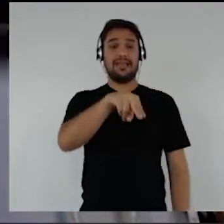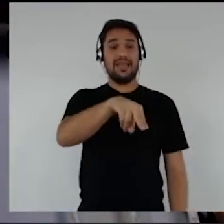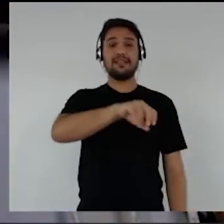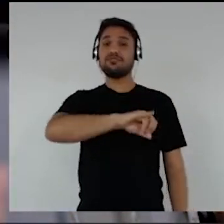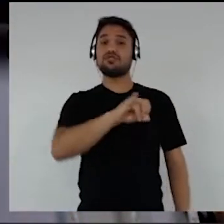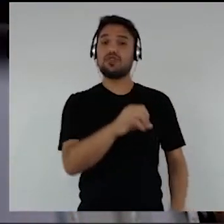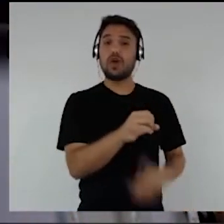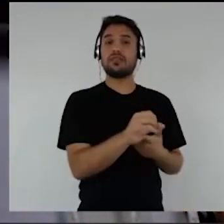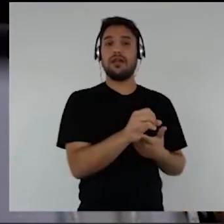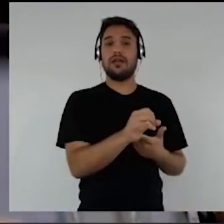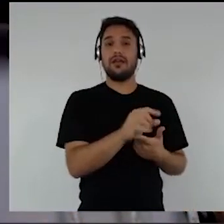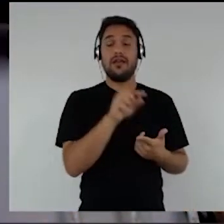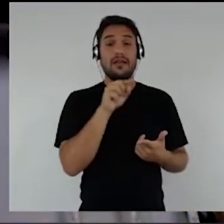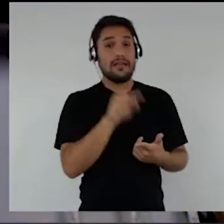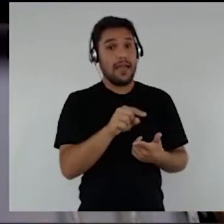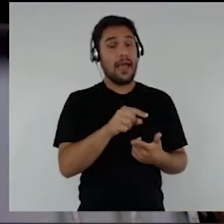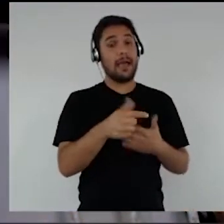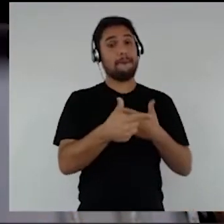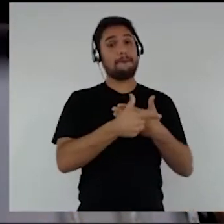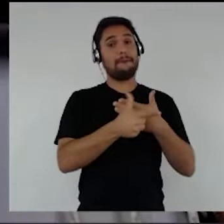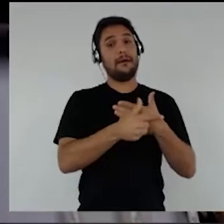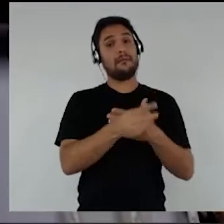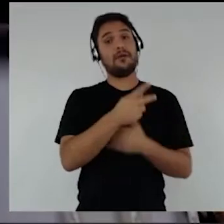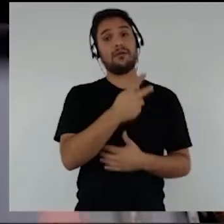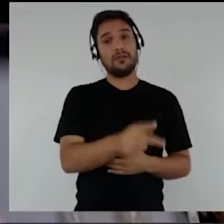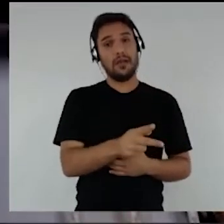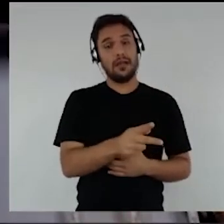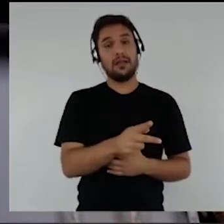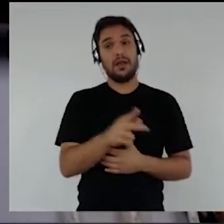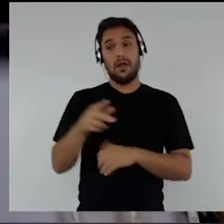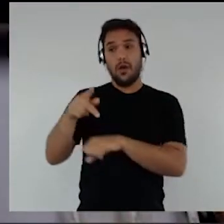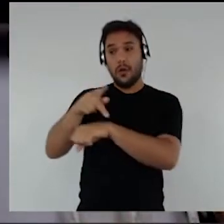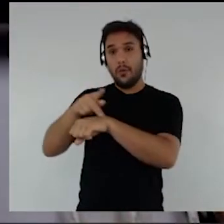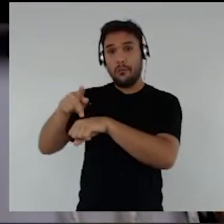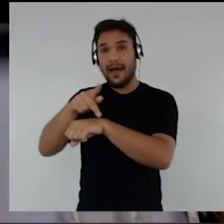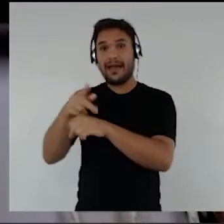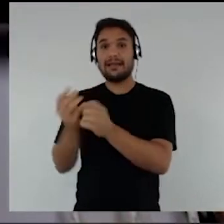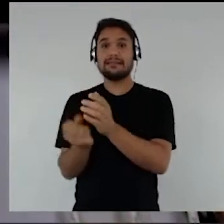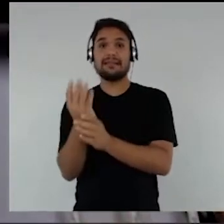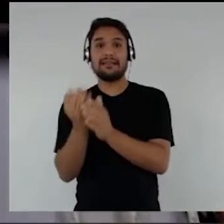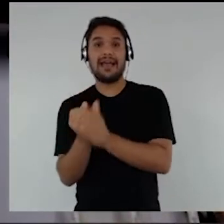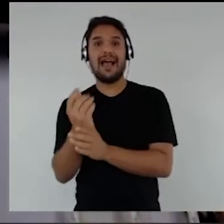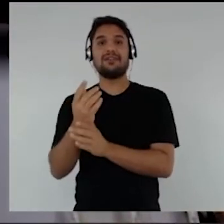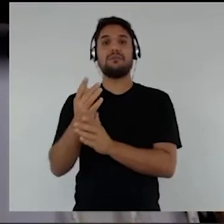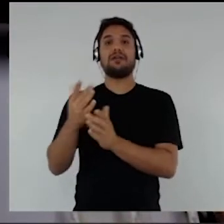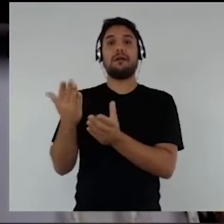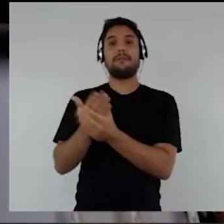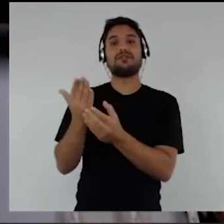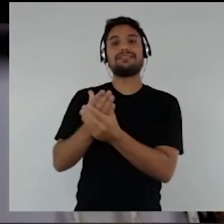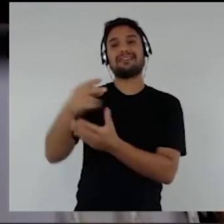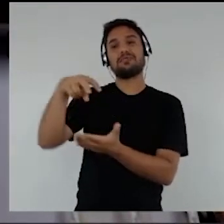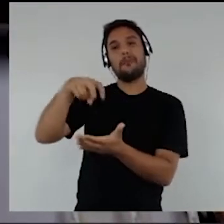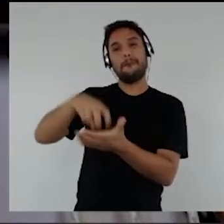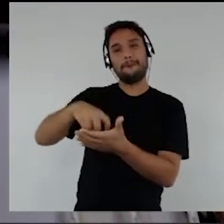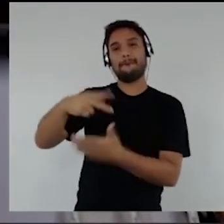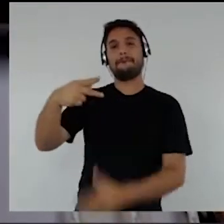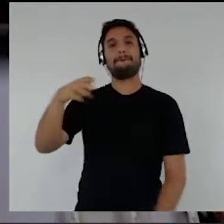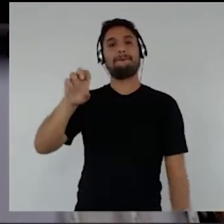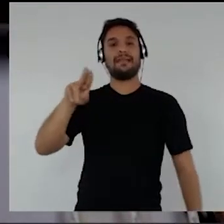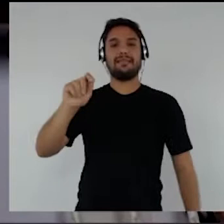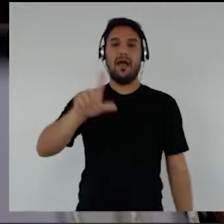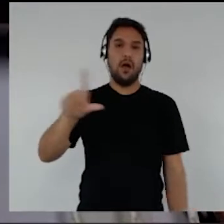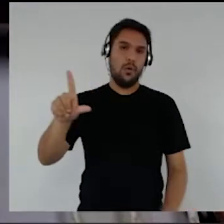sabemos que compete privativamente, não é, Renato, a União legislar sobre processo penal. Então, me preocupa um